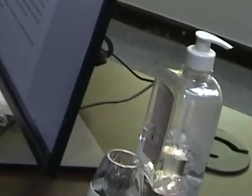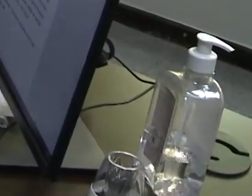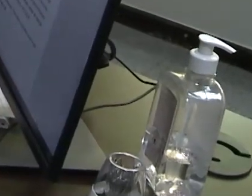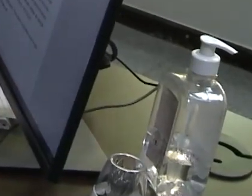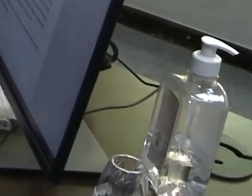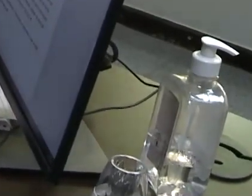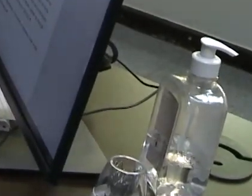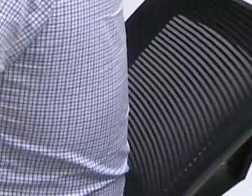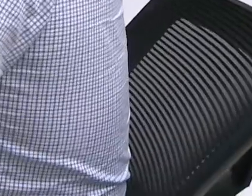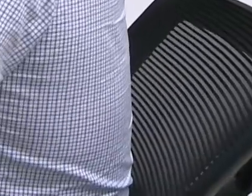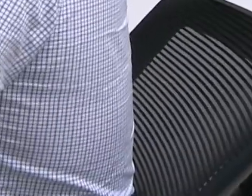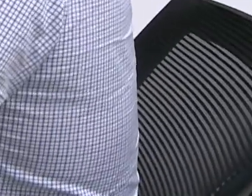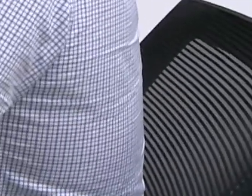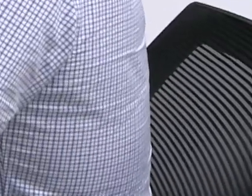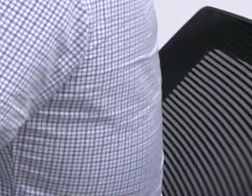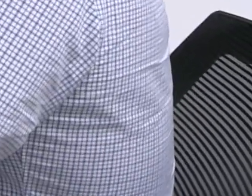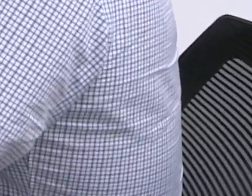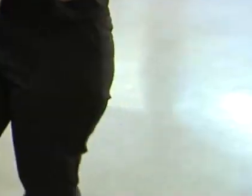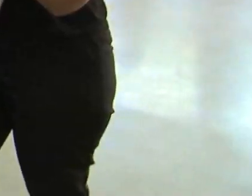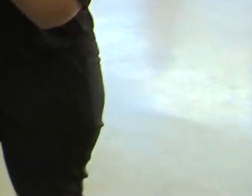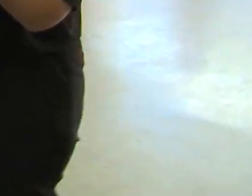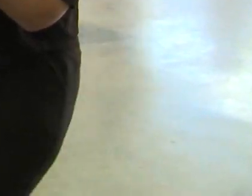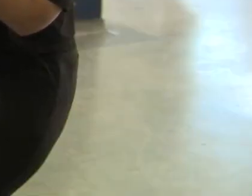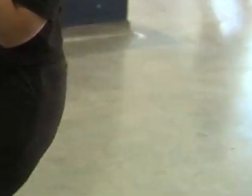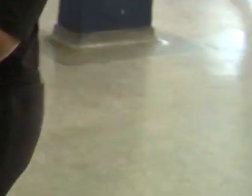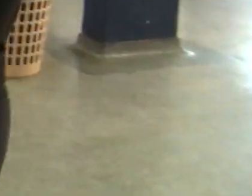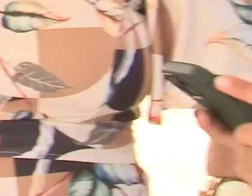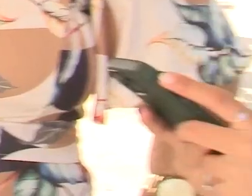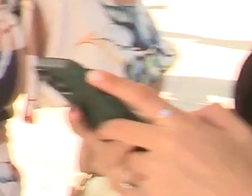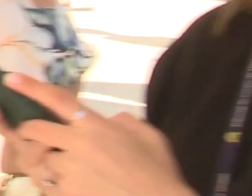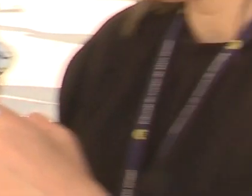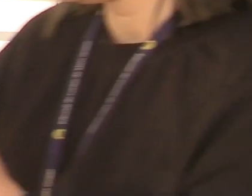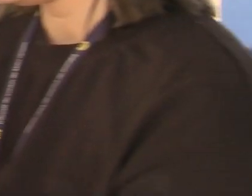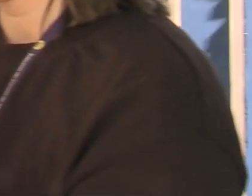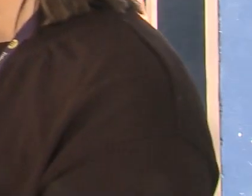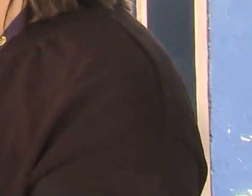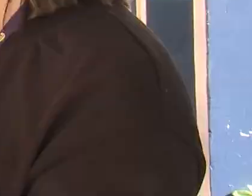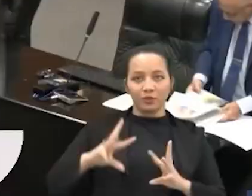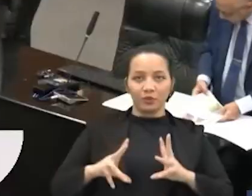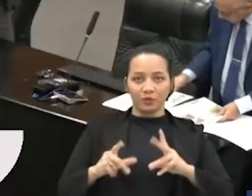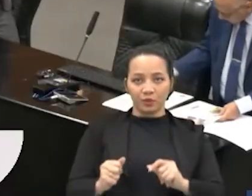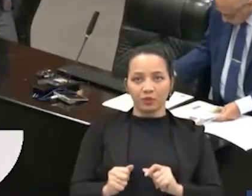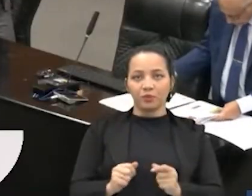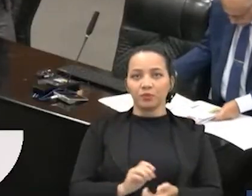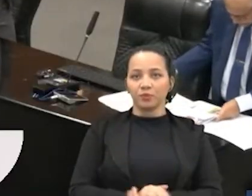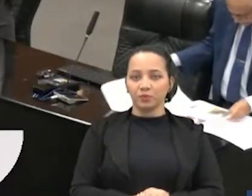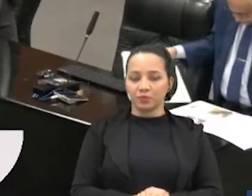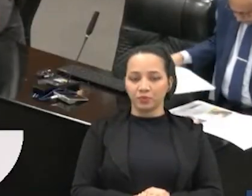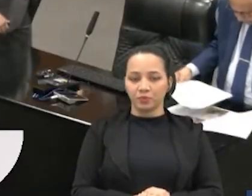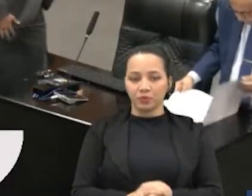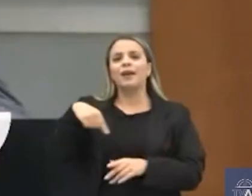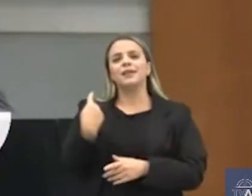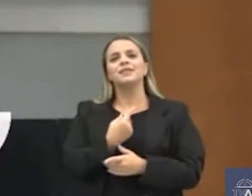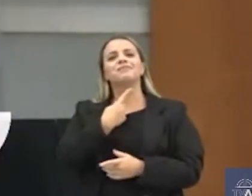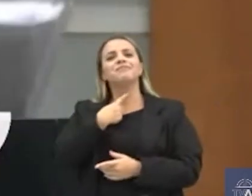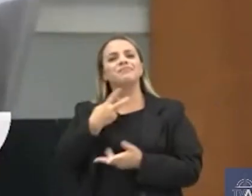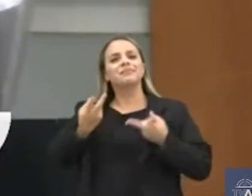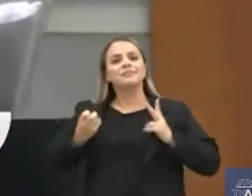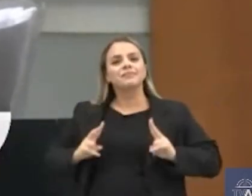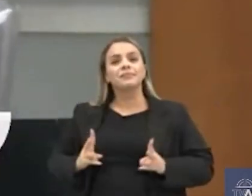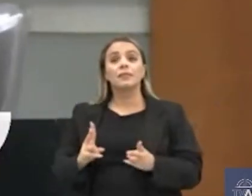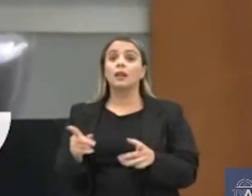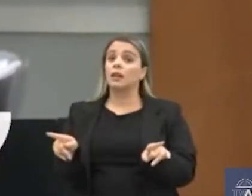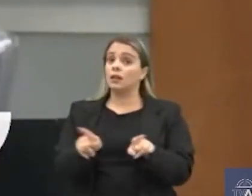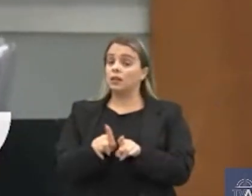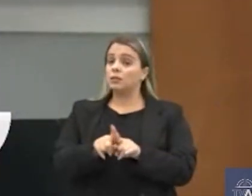de controle externo do TCE tem dado embasamentos ao legislativo estadual para a apreciação das contas de